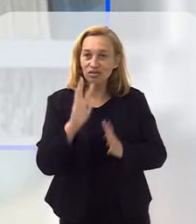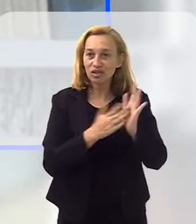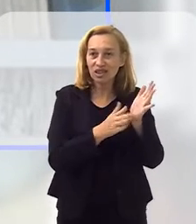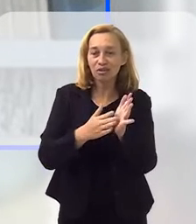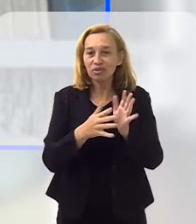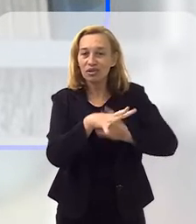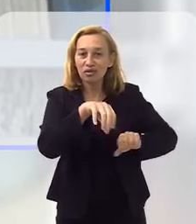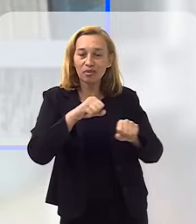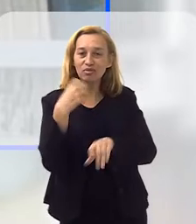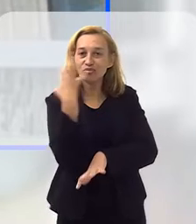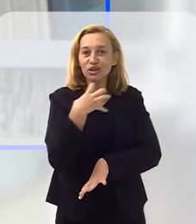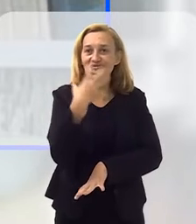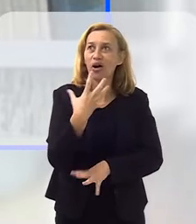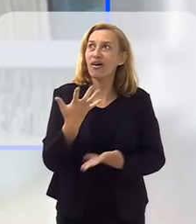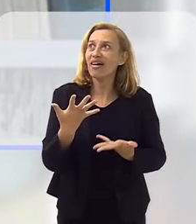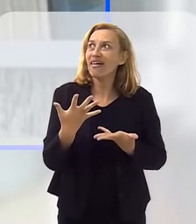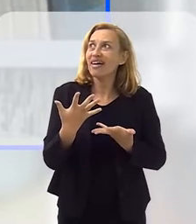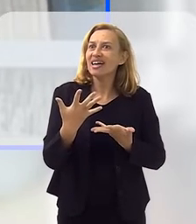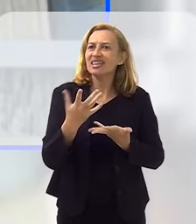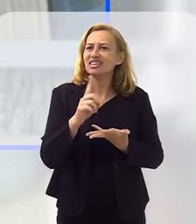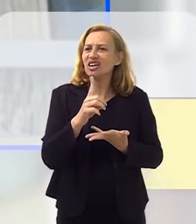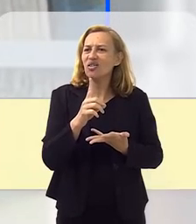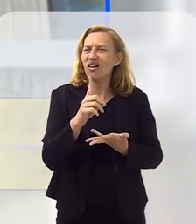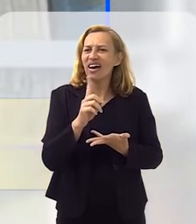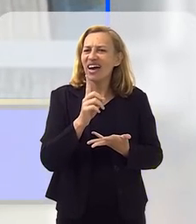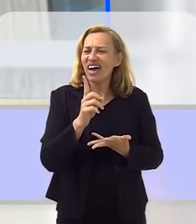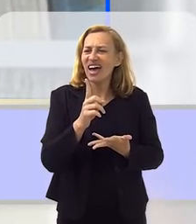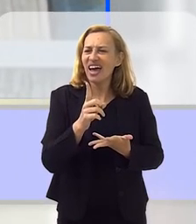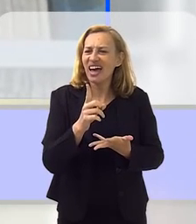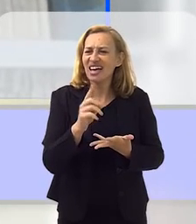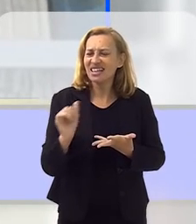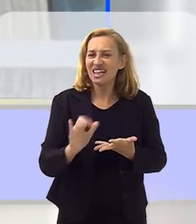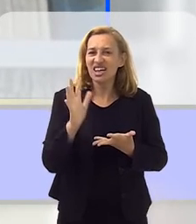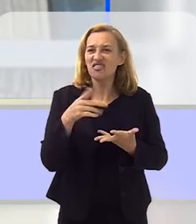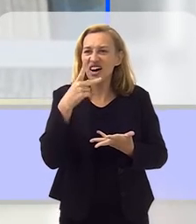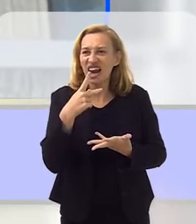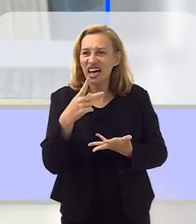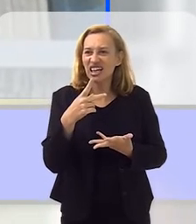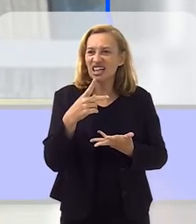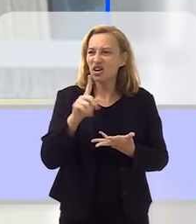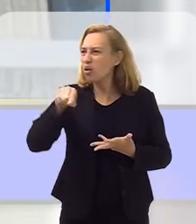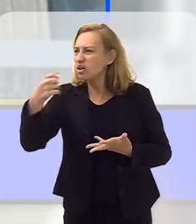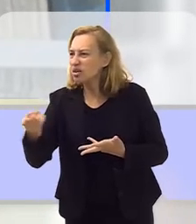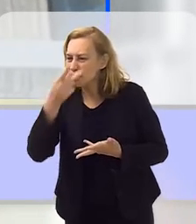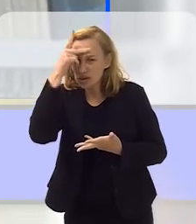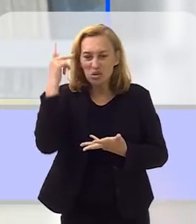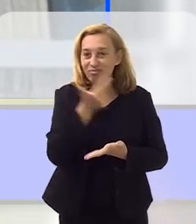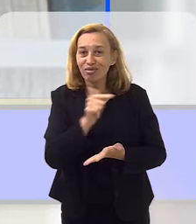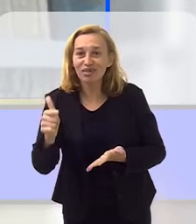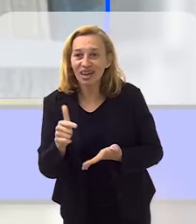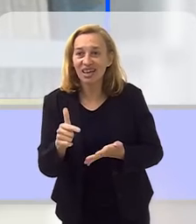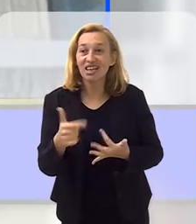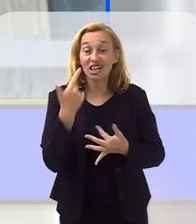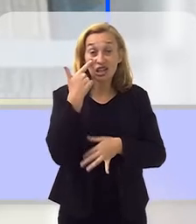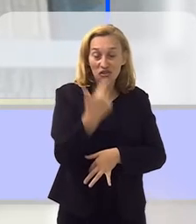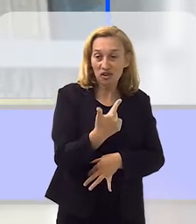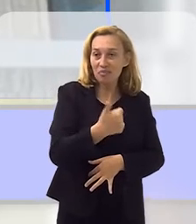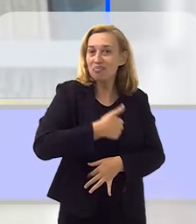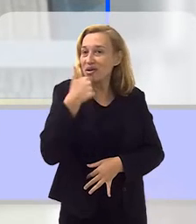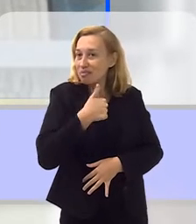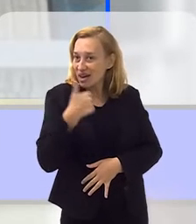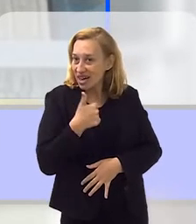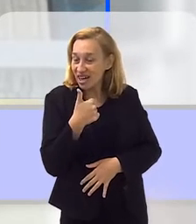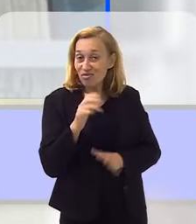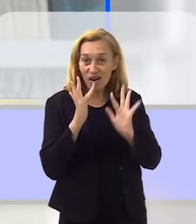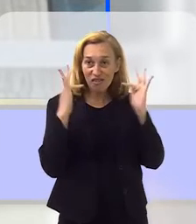uma formação musical que não é exagero nenhum a gente dizer que ninguém mais tem. Né? Se a gente for